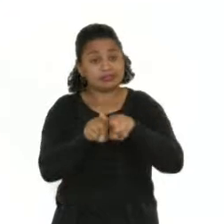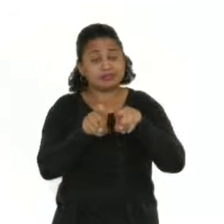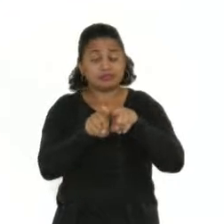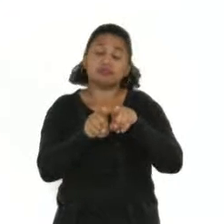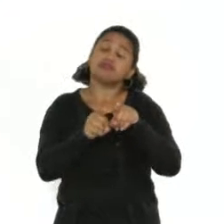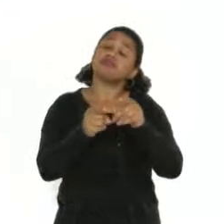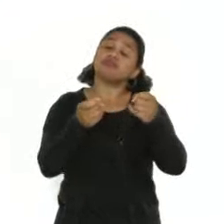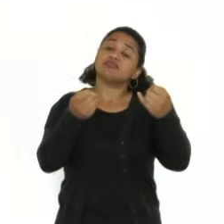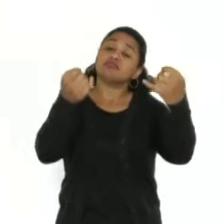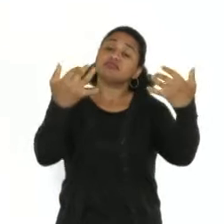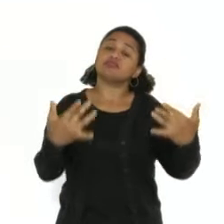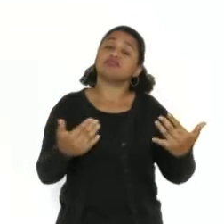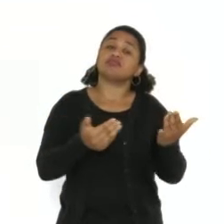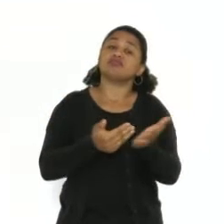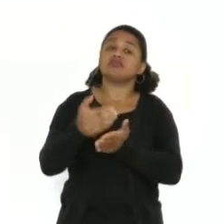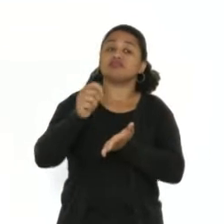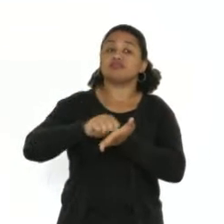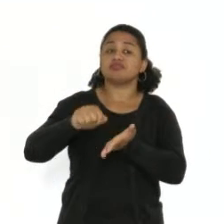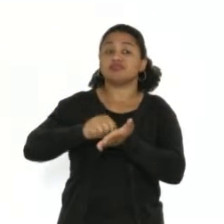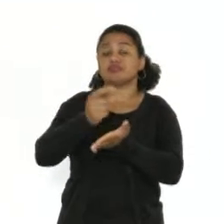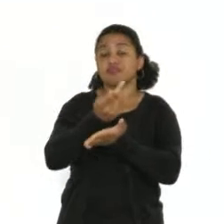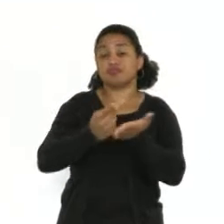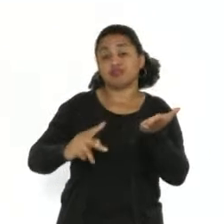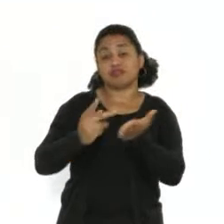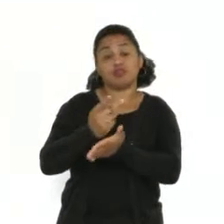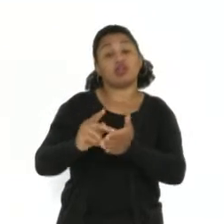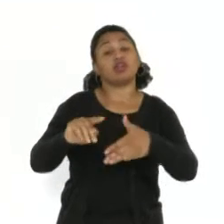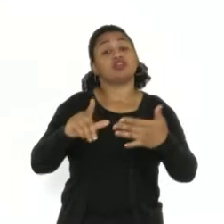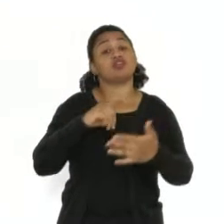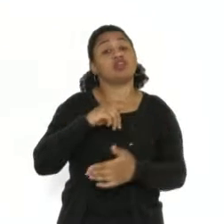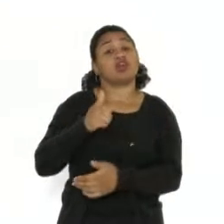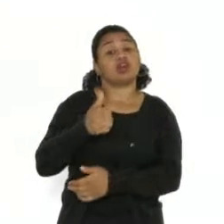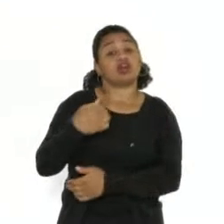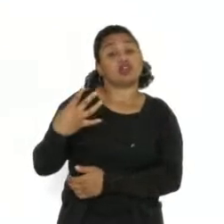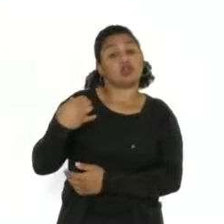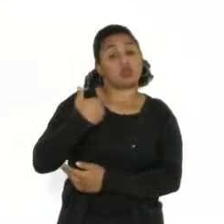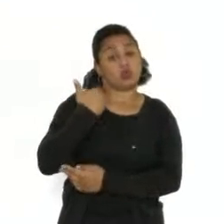que ela começou a escrever poemas quando tinha 14 anos.